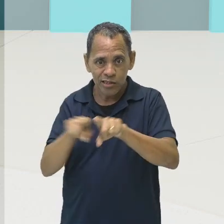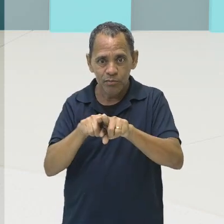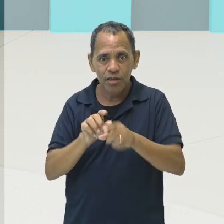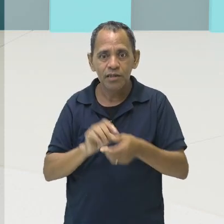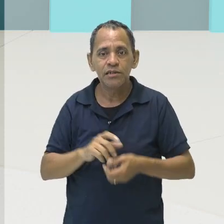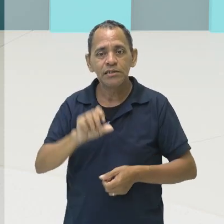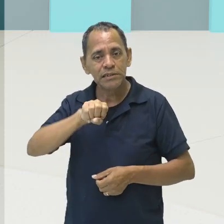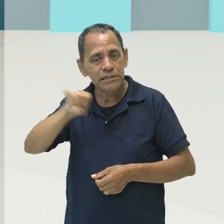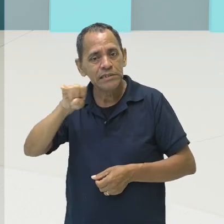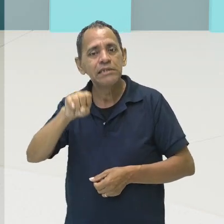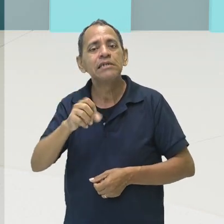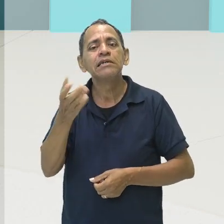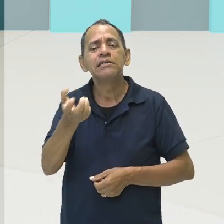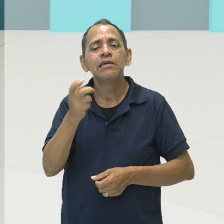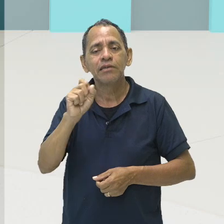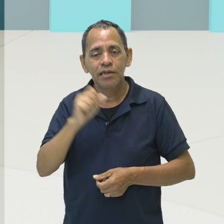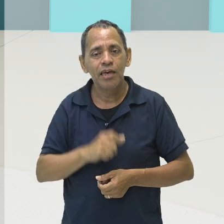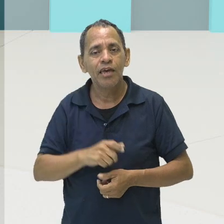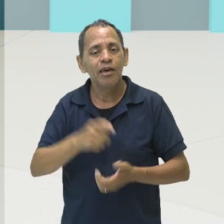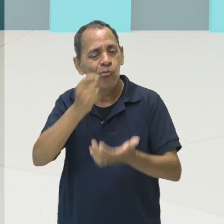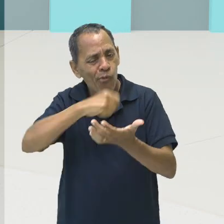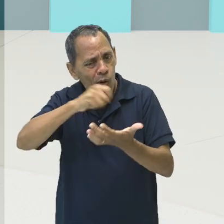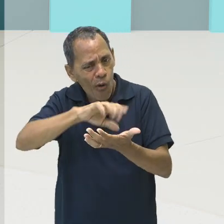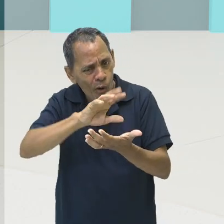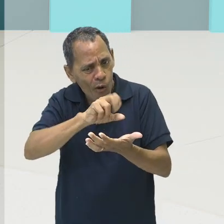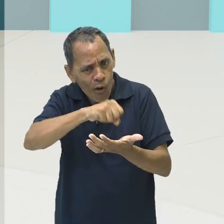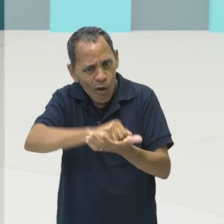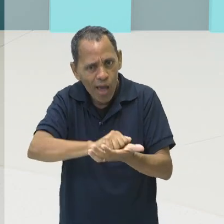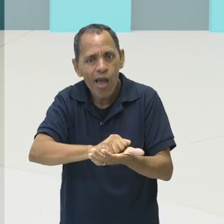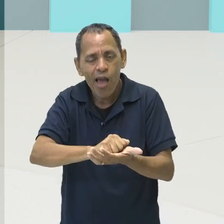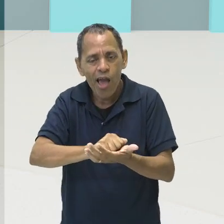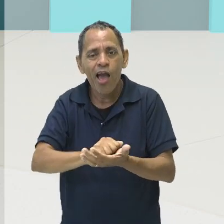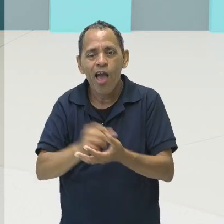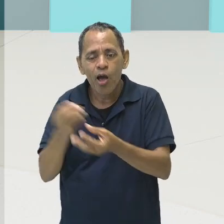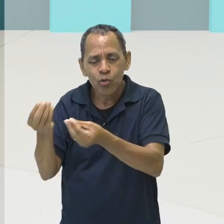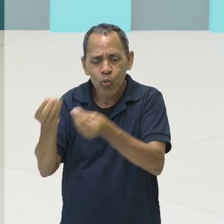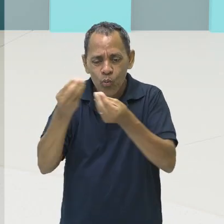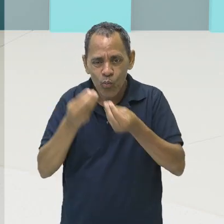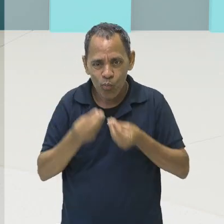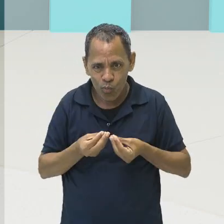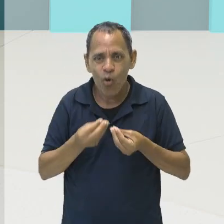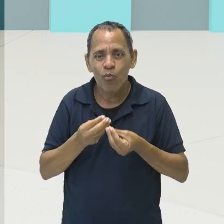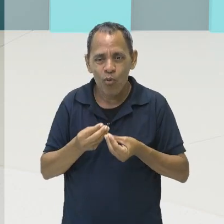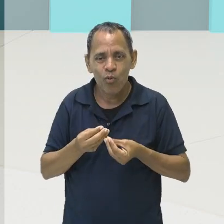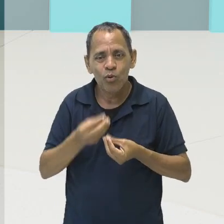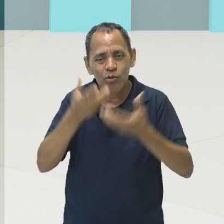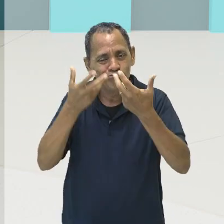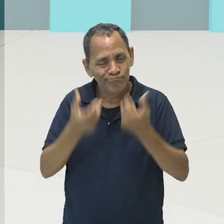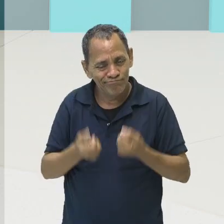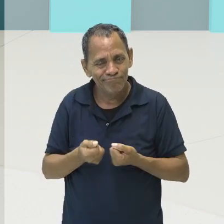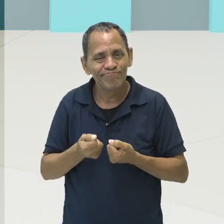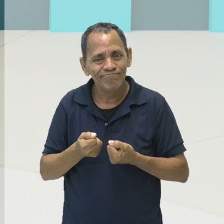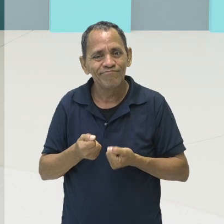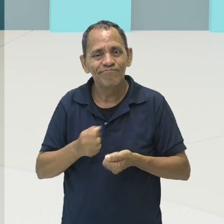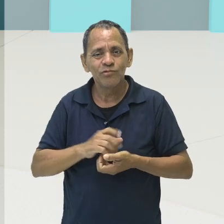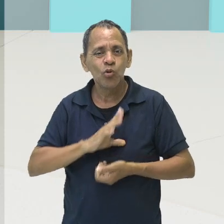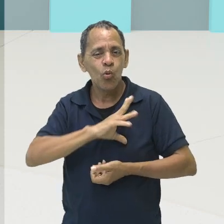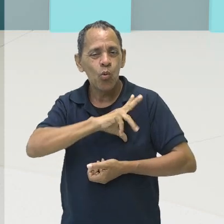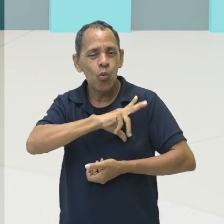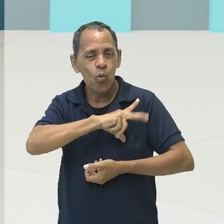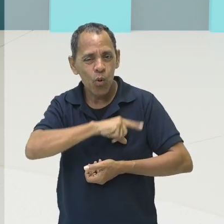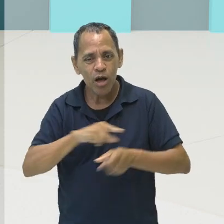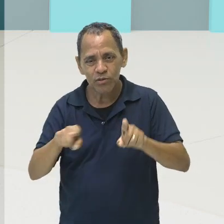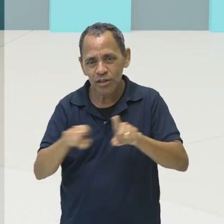para fazer esse bolo e mandar um pedaço pro professor, ele vai aceitar de coração, tá bom? Então, é um bolo de